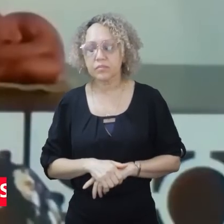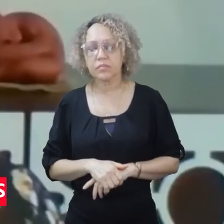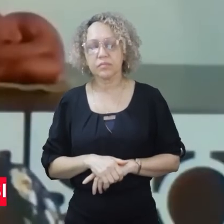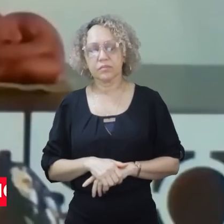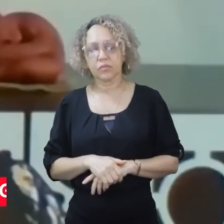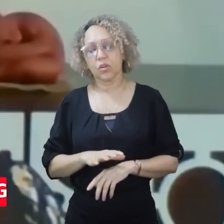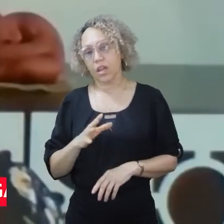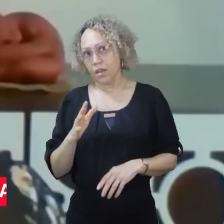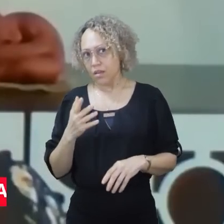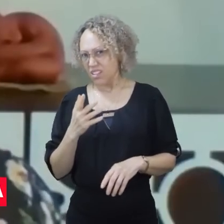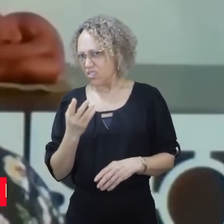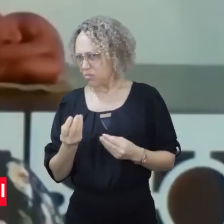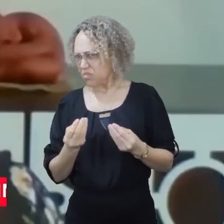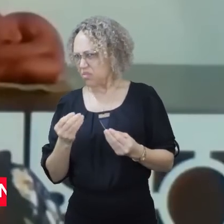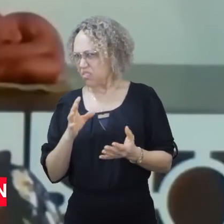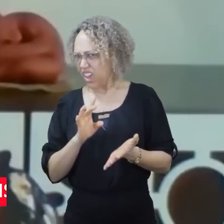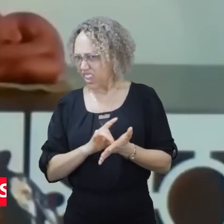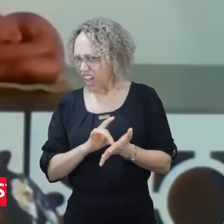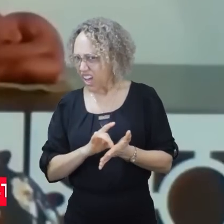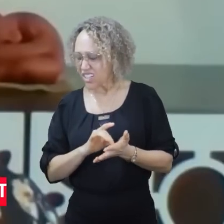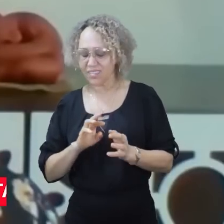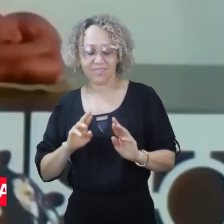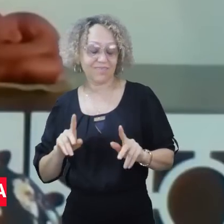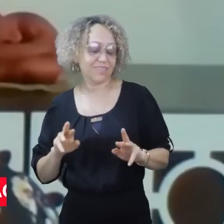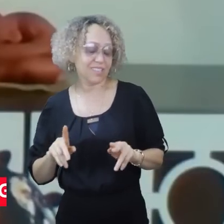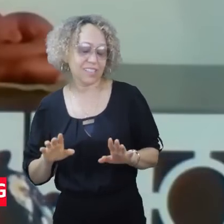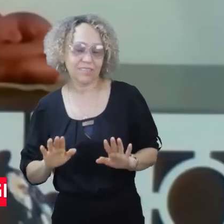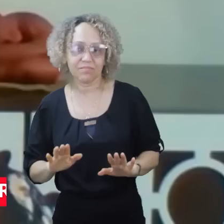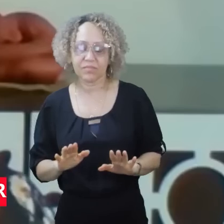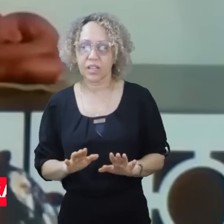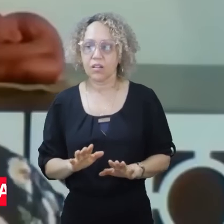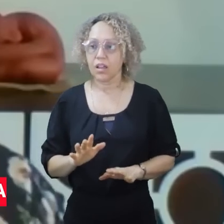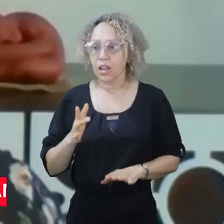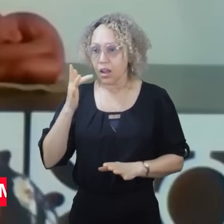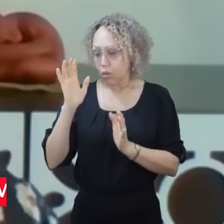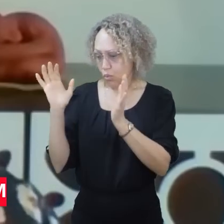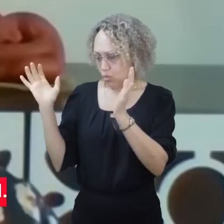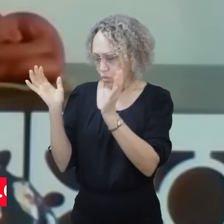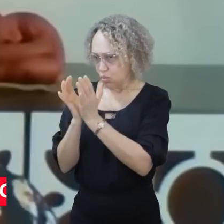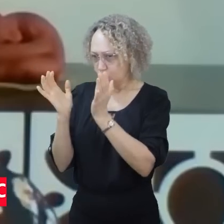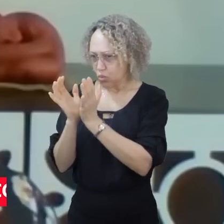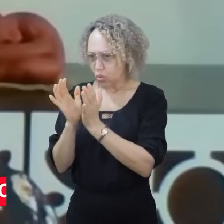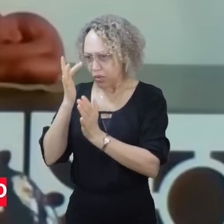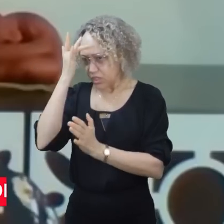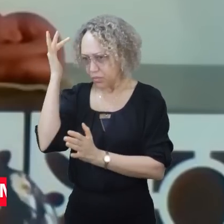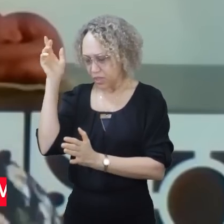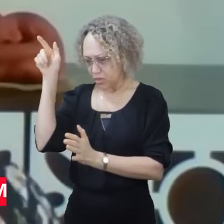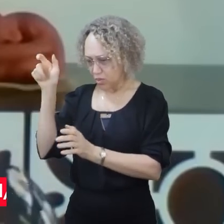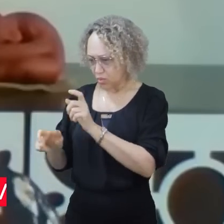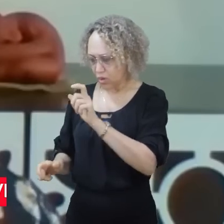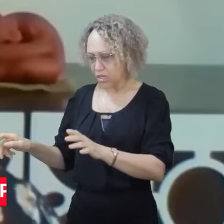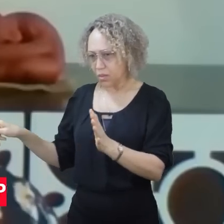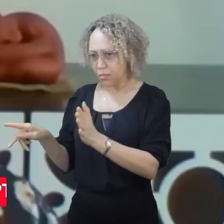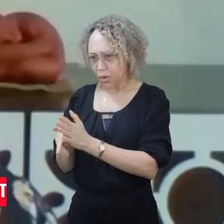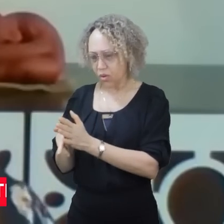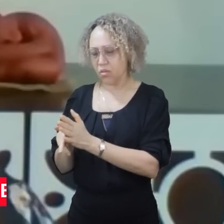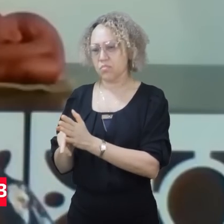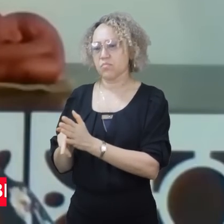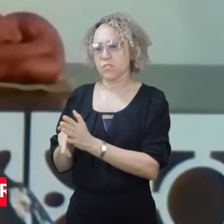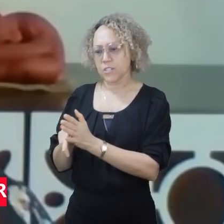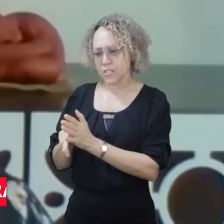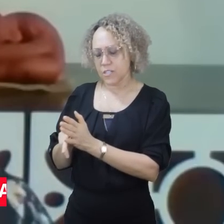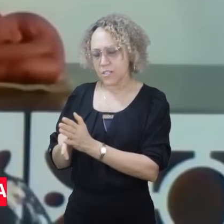que elas recebem. Elas não dão oportunidade, né, a si próprias